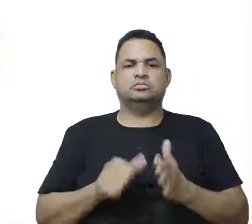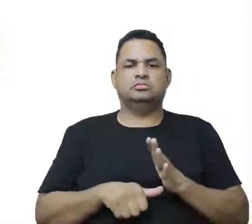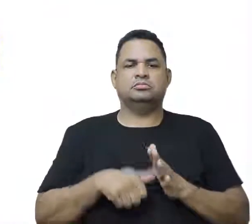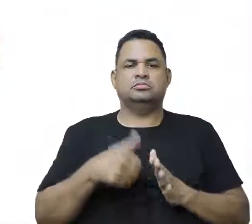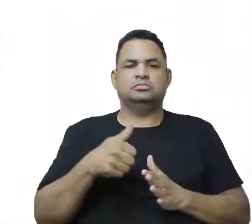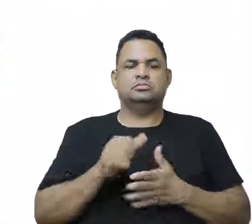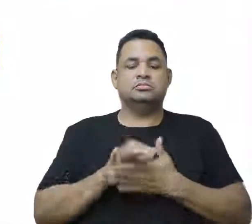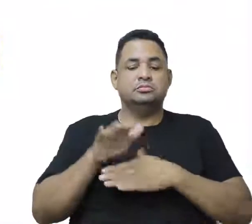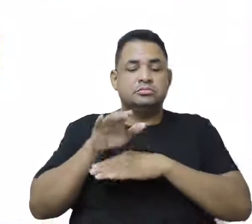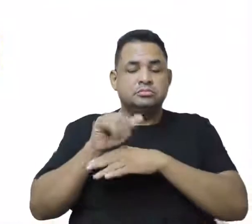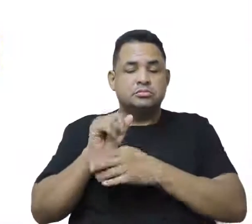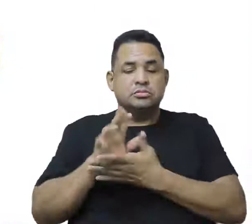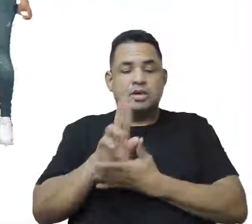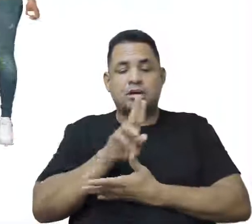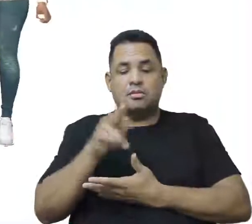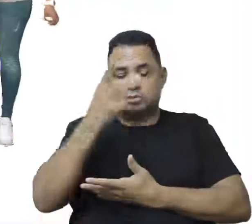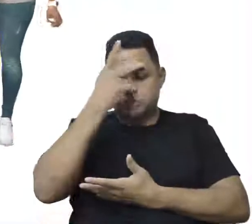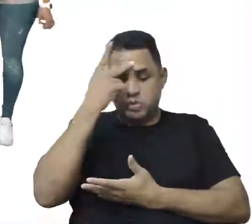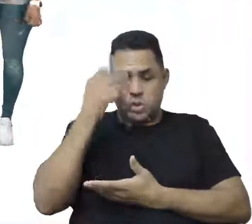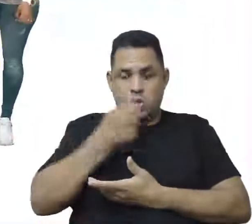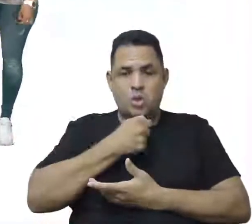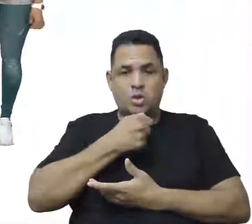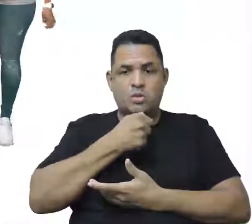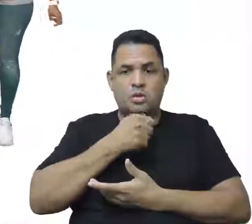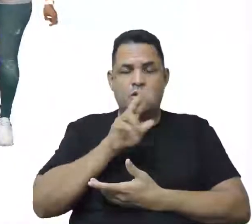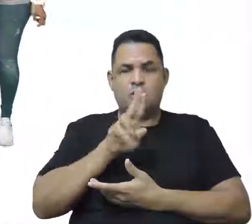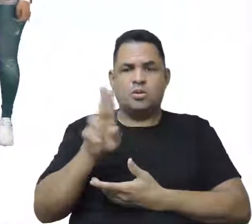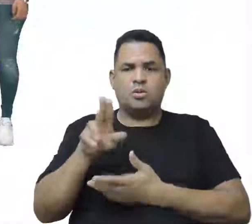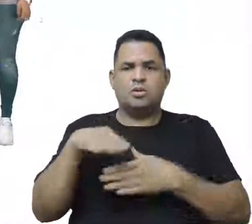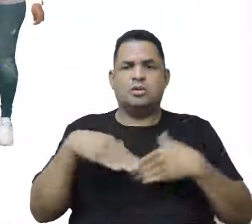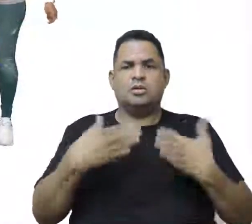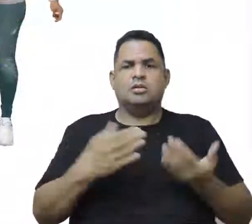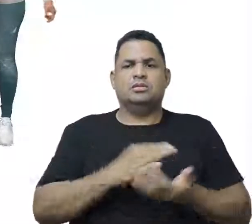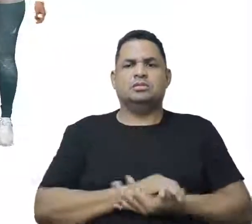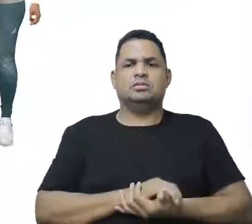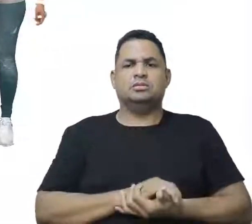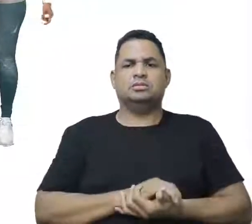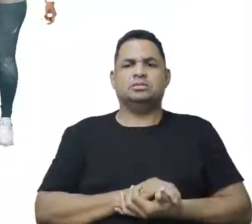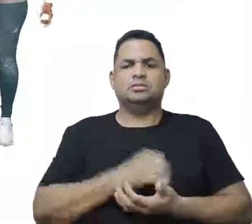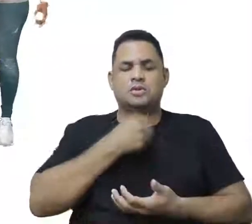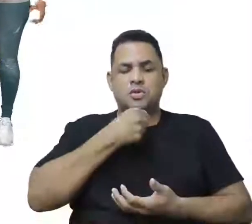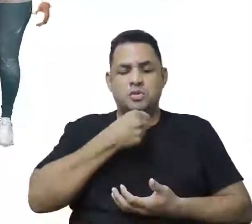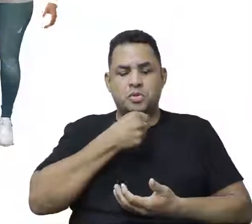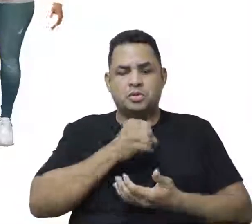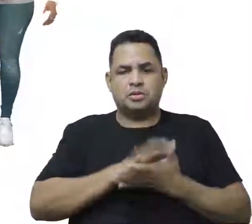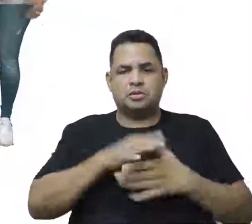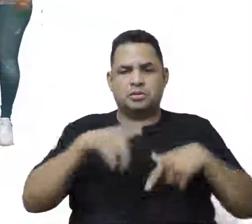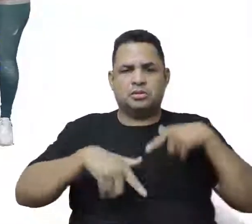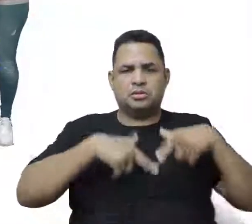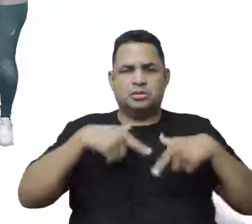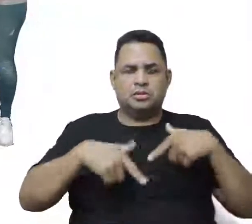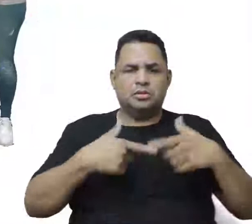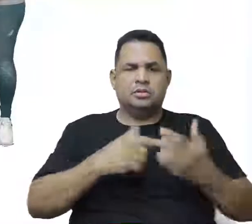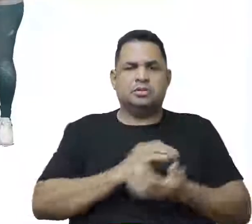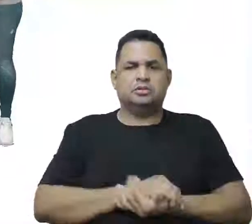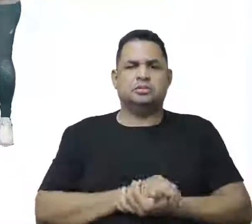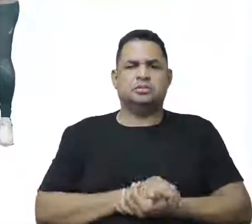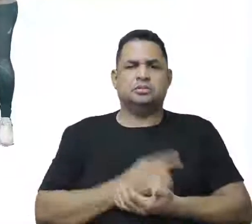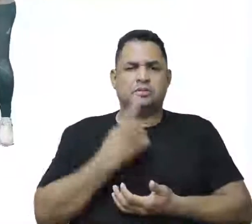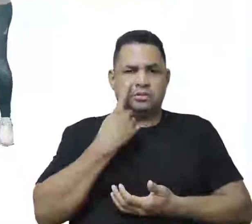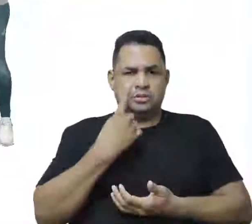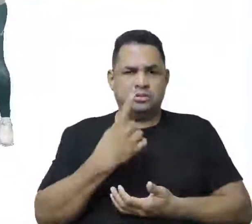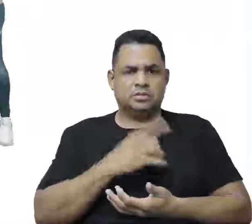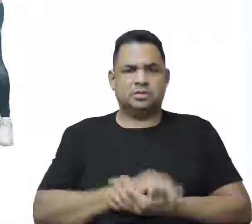aí é chamar o entrevistado pelo nome, né? A gente está falando aqui de entrevista de trabalho. A gente falou lá do